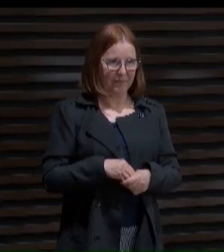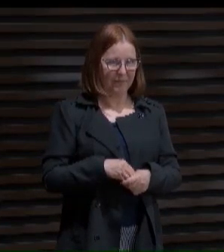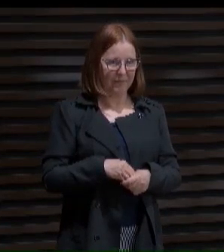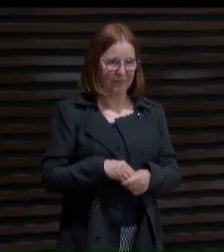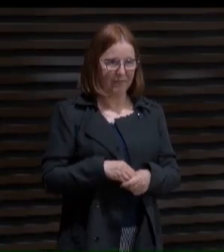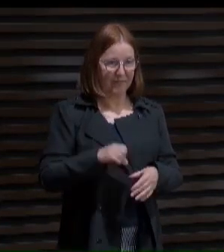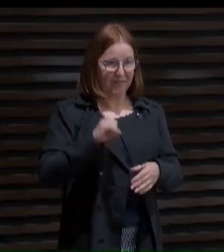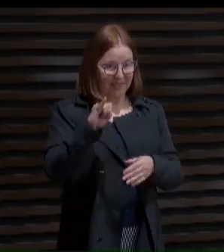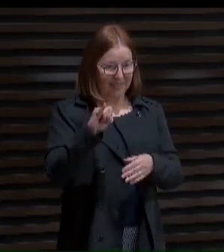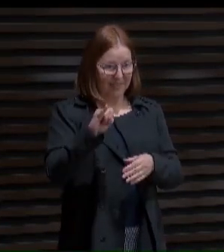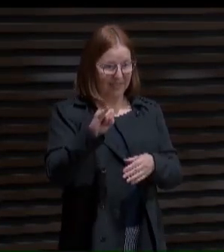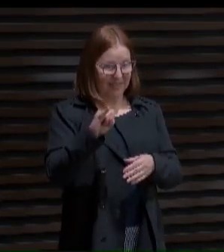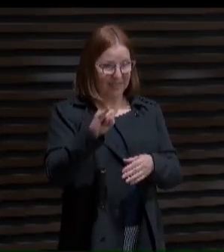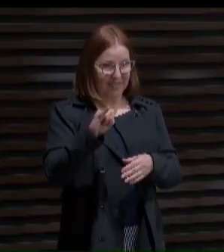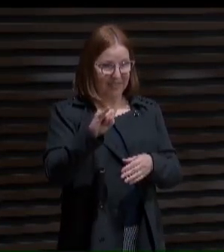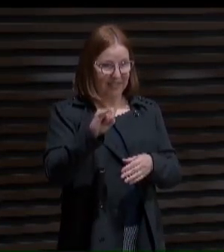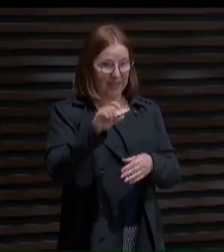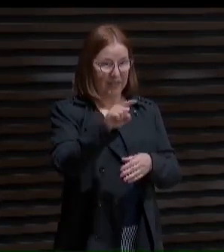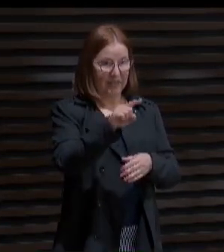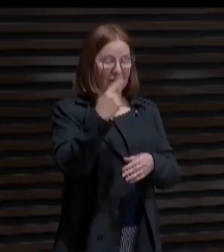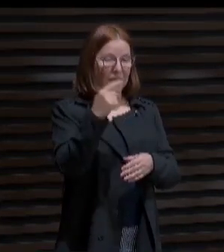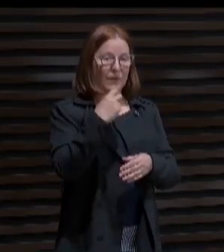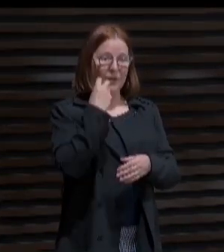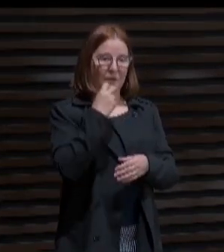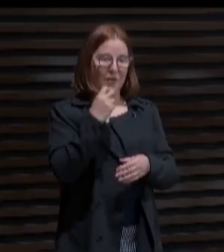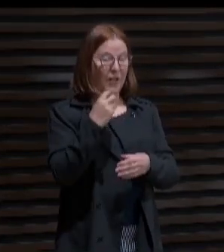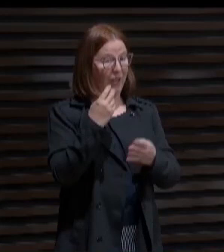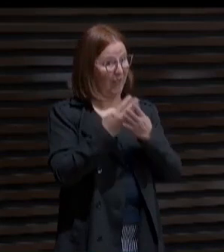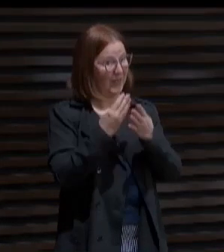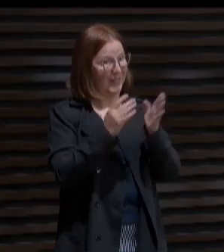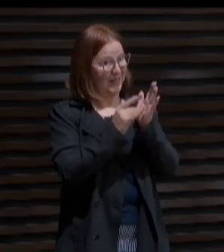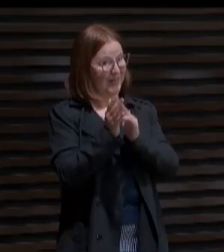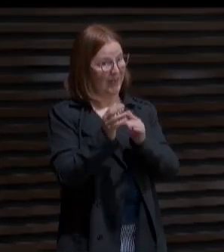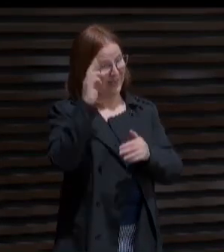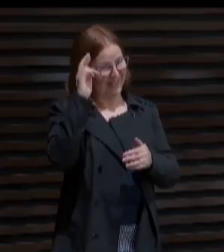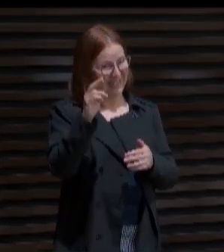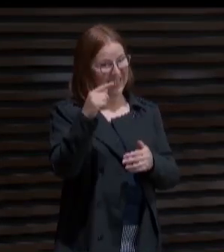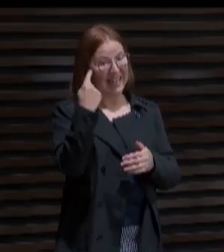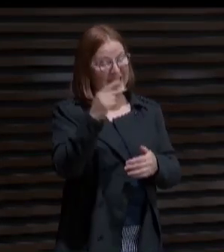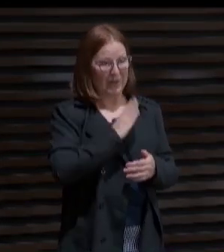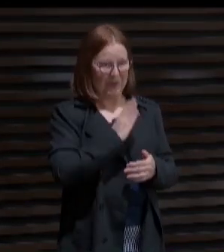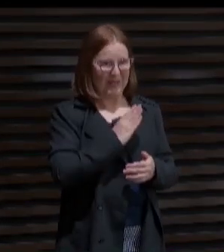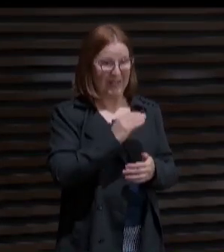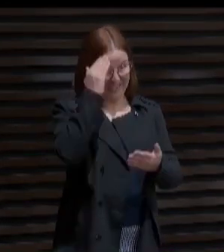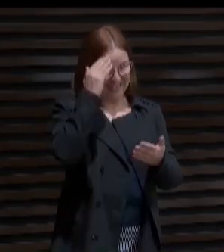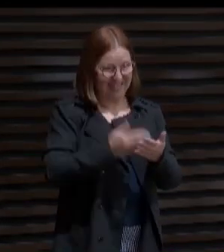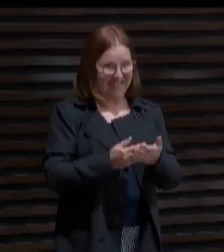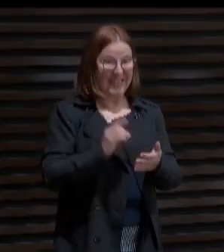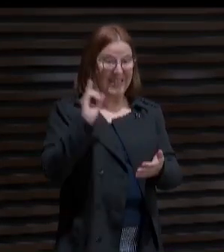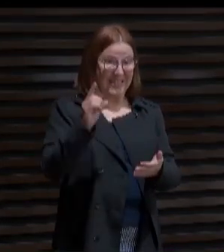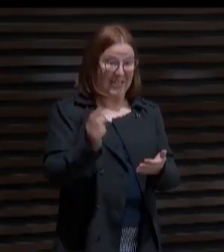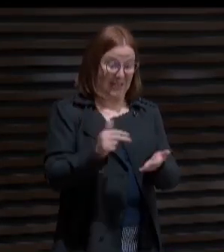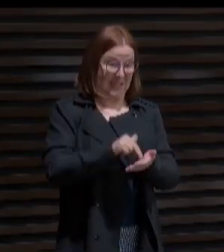Se com tua boca confessares Jesus como Senhor, e em teu coração creres que Deus o ressuscitou